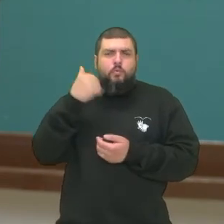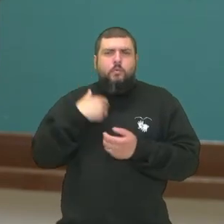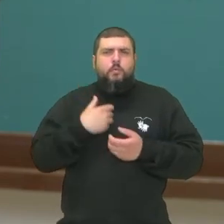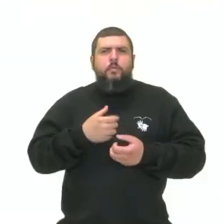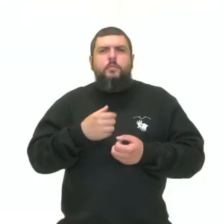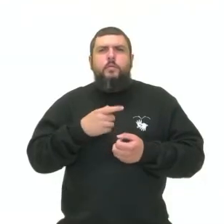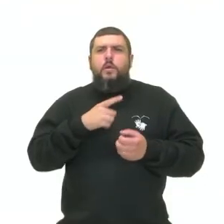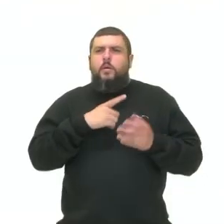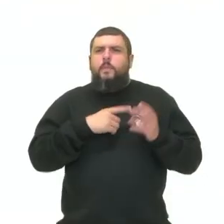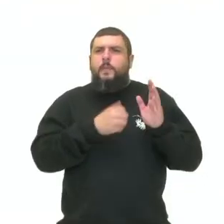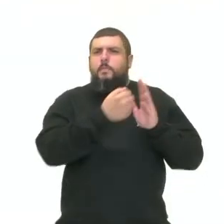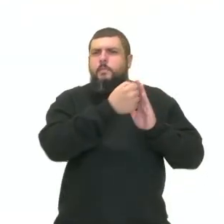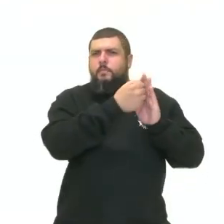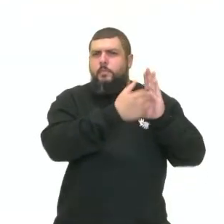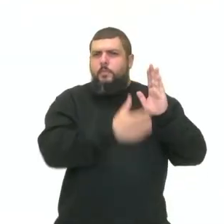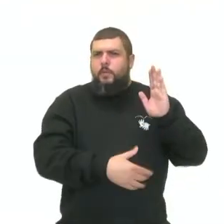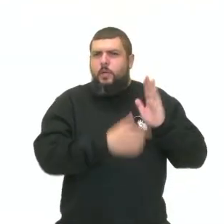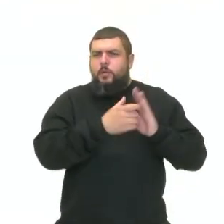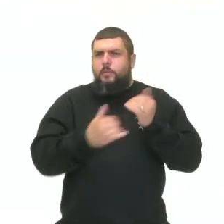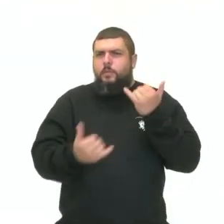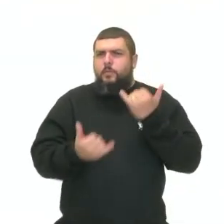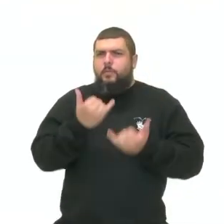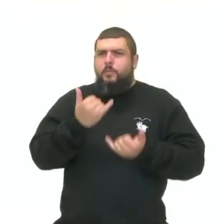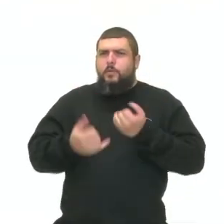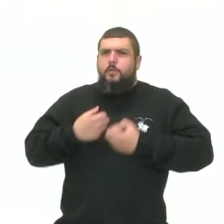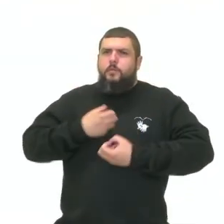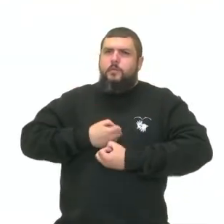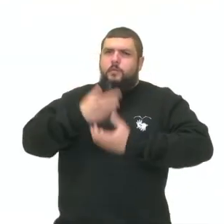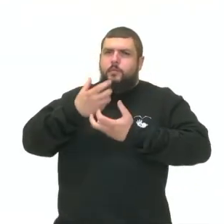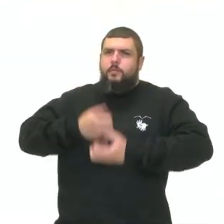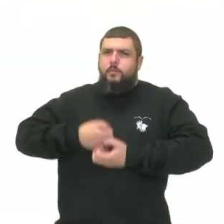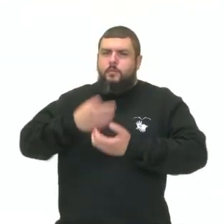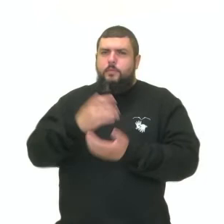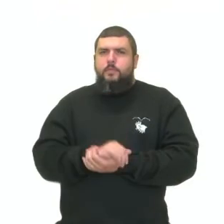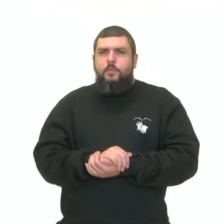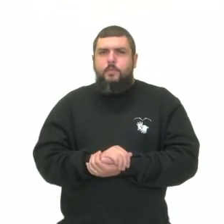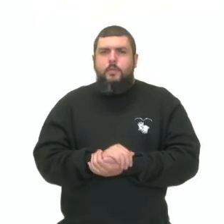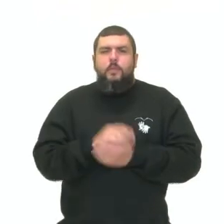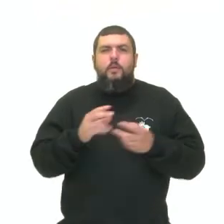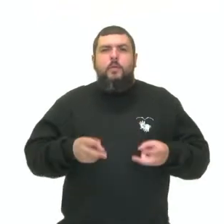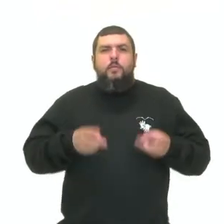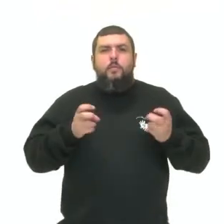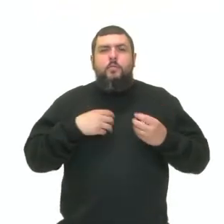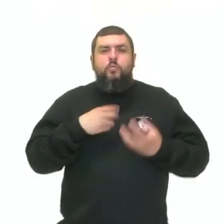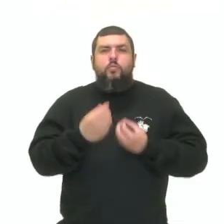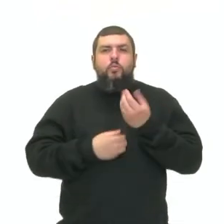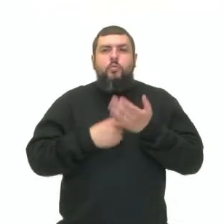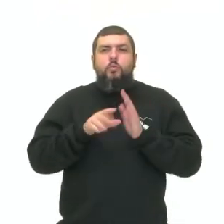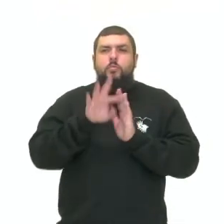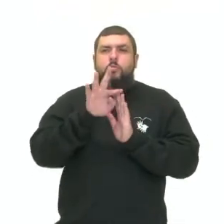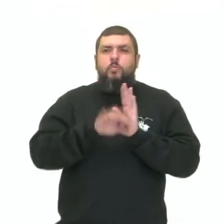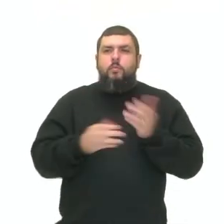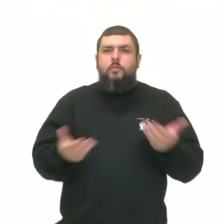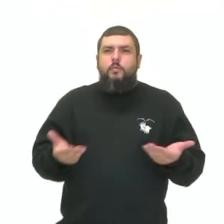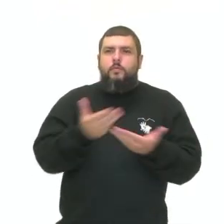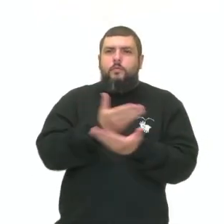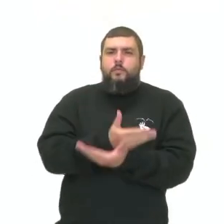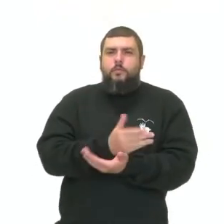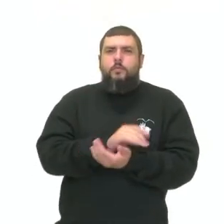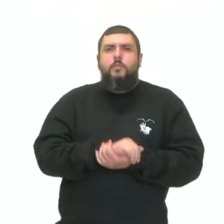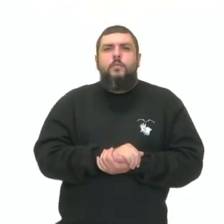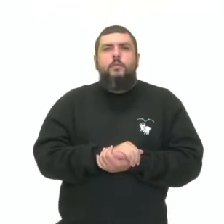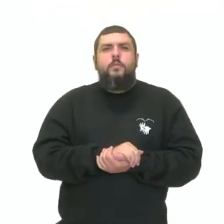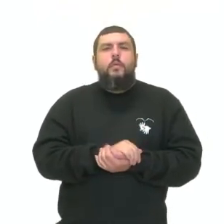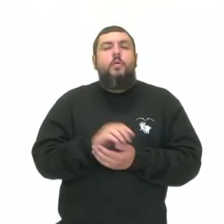poema. Há uma relação entre os dois textos, ou seja, uma relação intertextual, fazendo com que